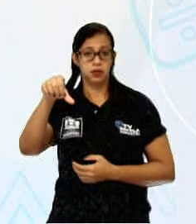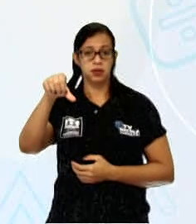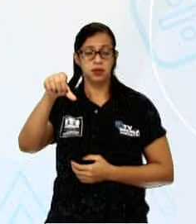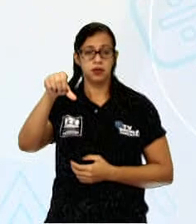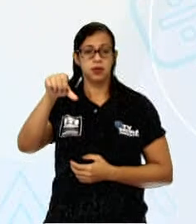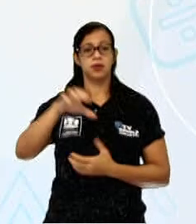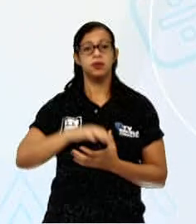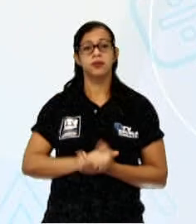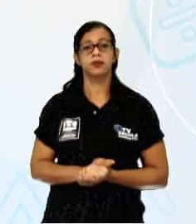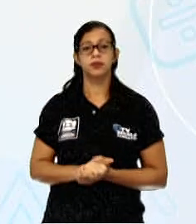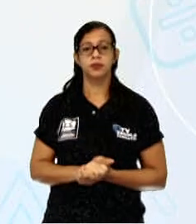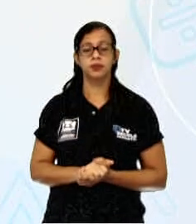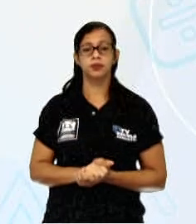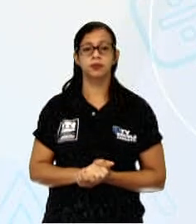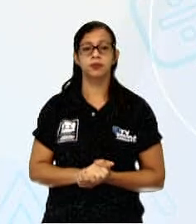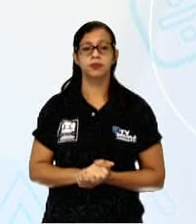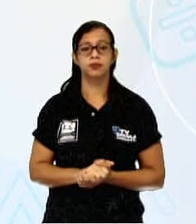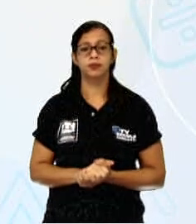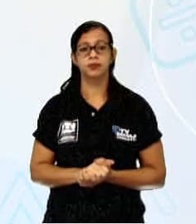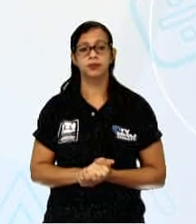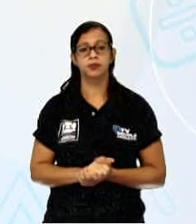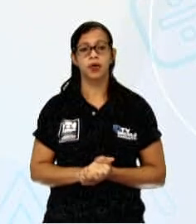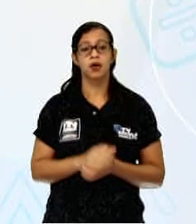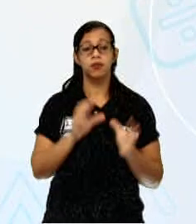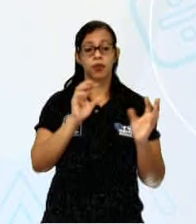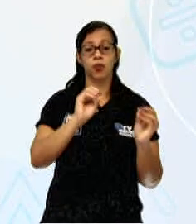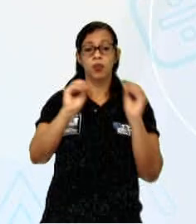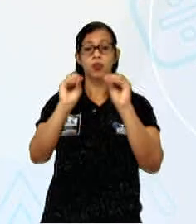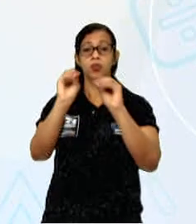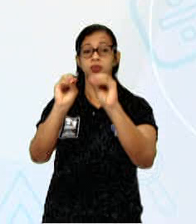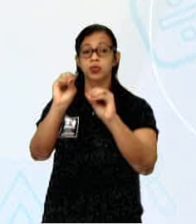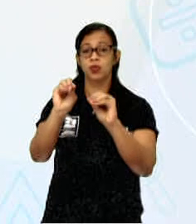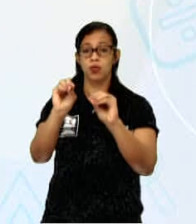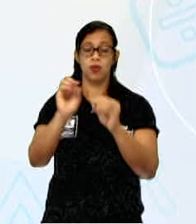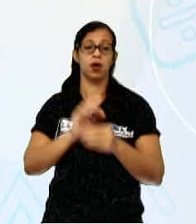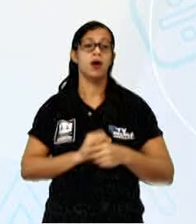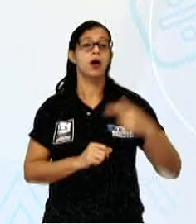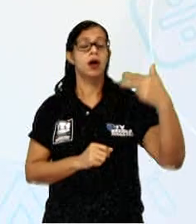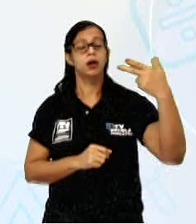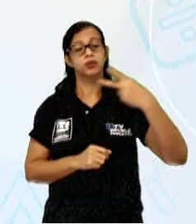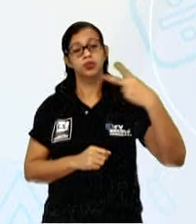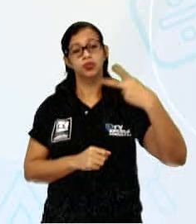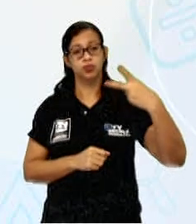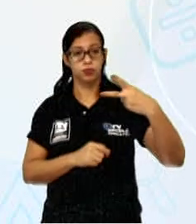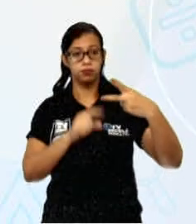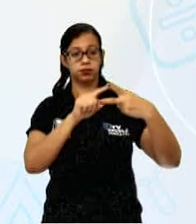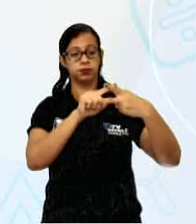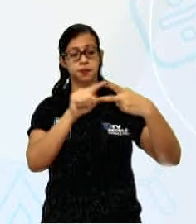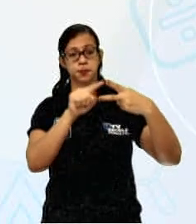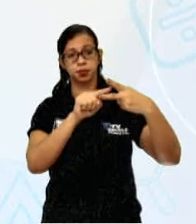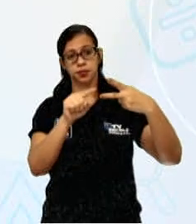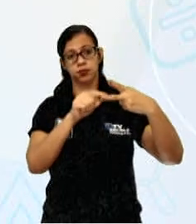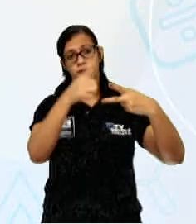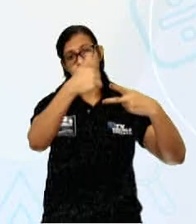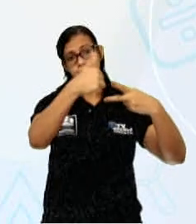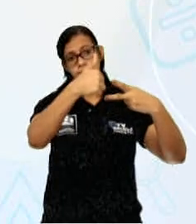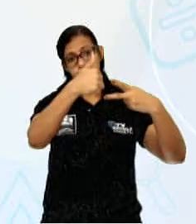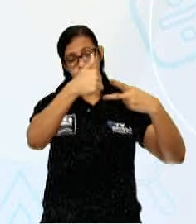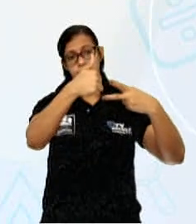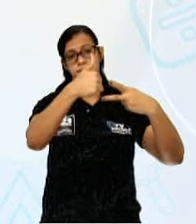vamos fazer o seguinte vamos adicionar duas parcelas eu escolhi aqui as duas primeiras parcelas